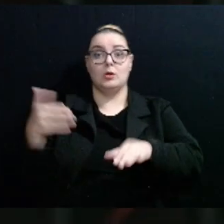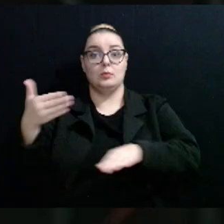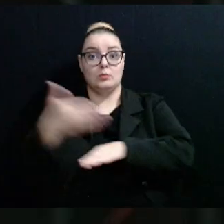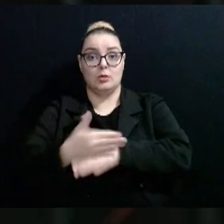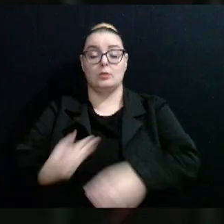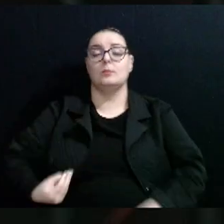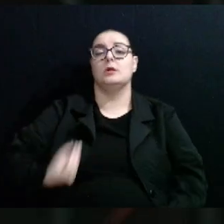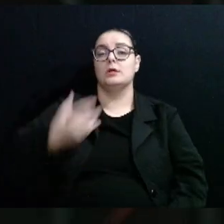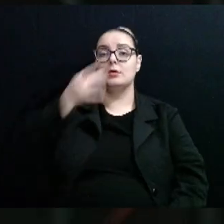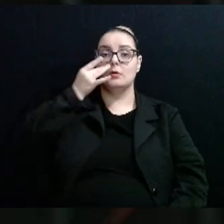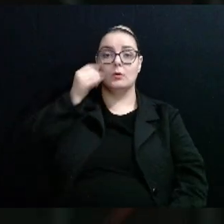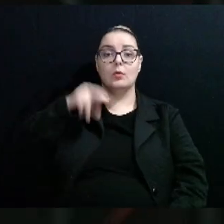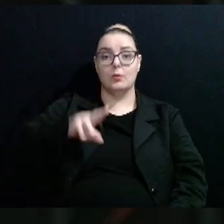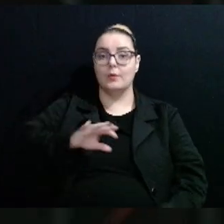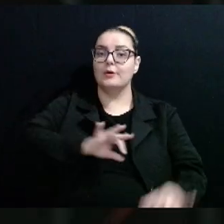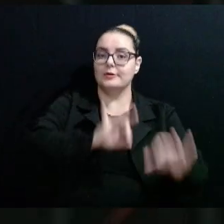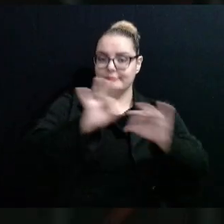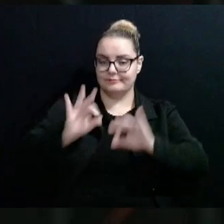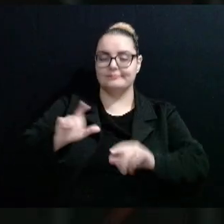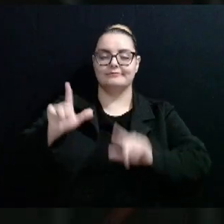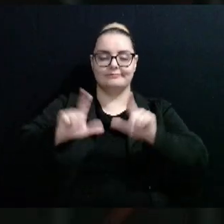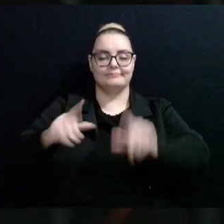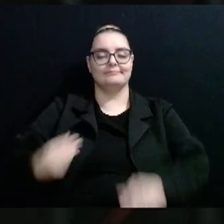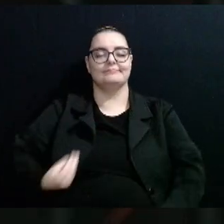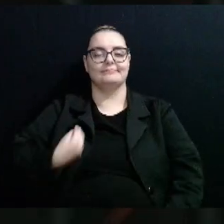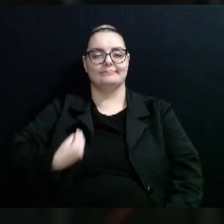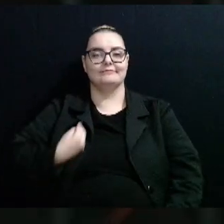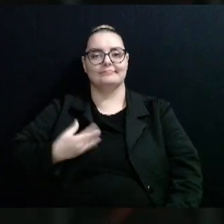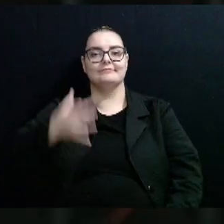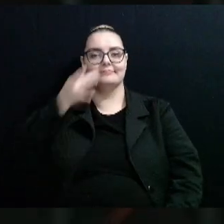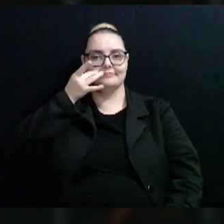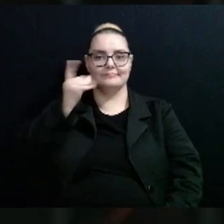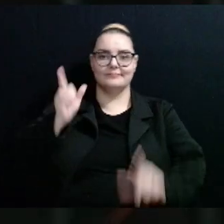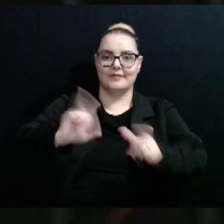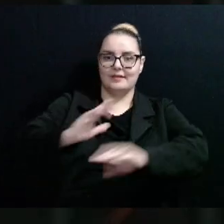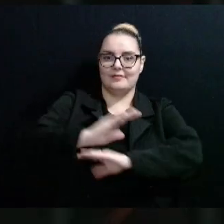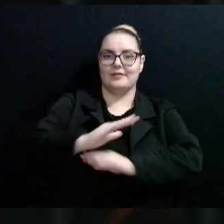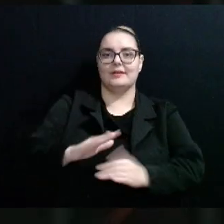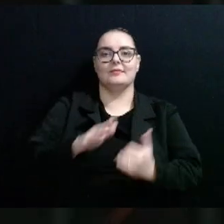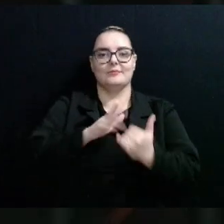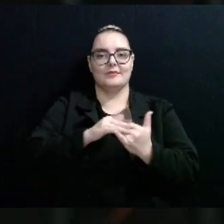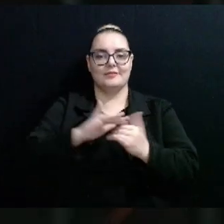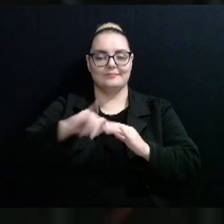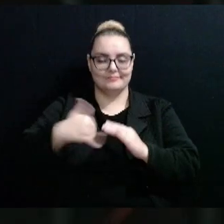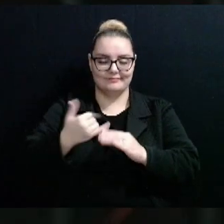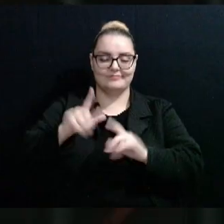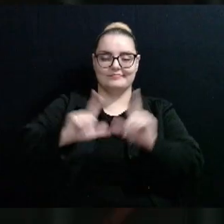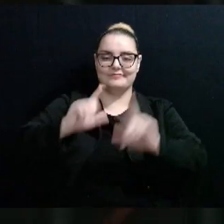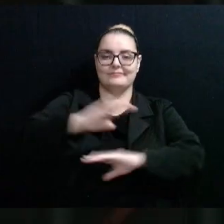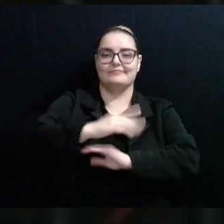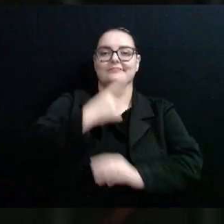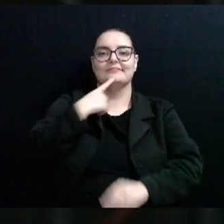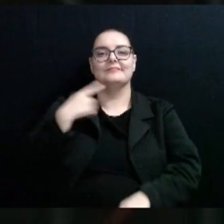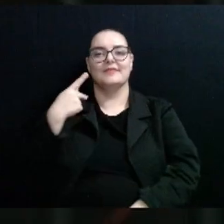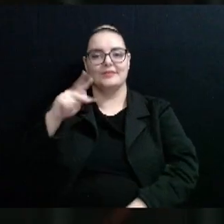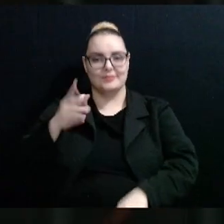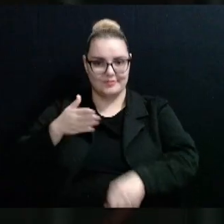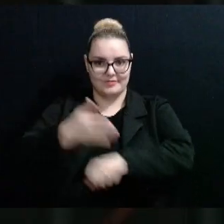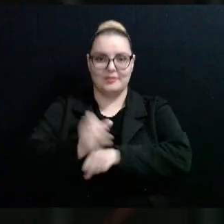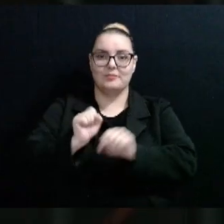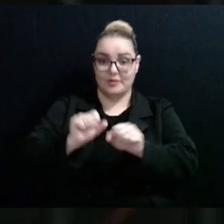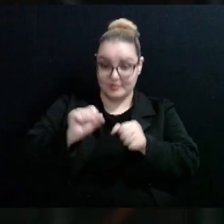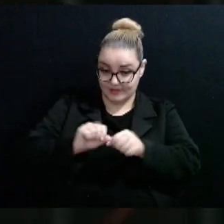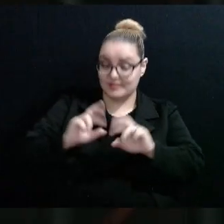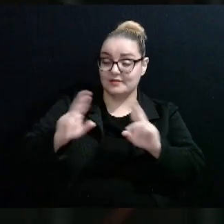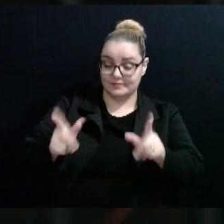ou acompanhar ao vivo aqui pela TV Câmara Campinas e pelo YouTube. A sua participação pode fazer a diferença. Previsão do